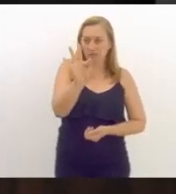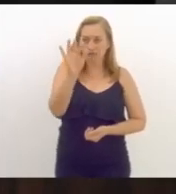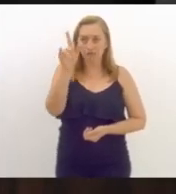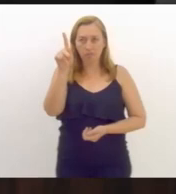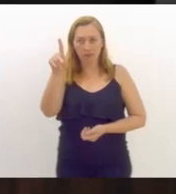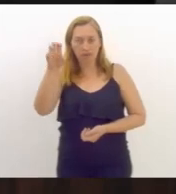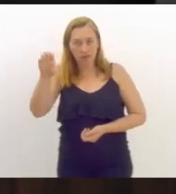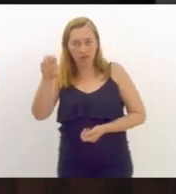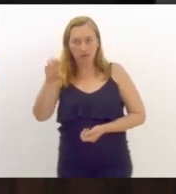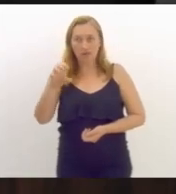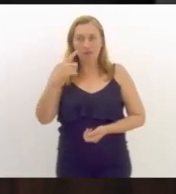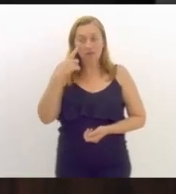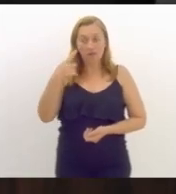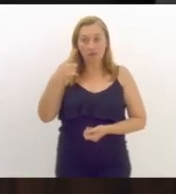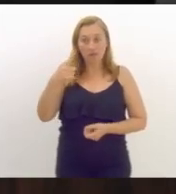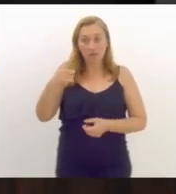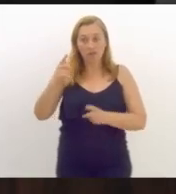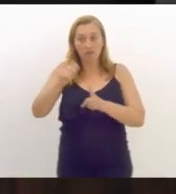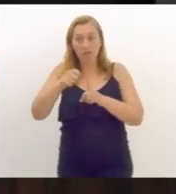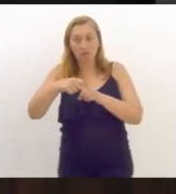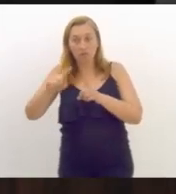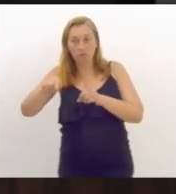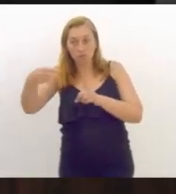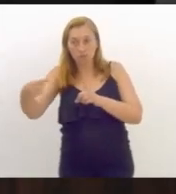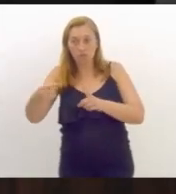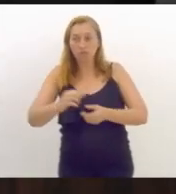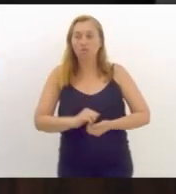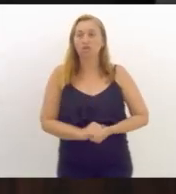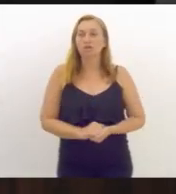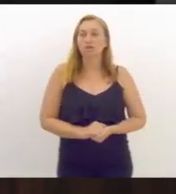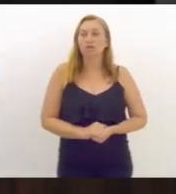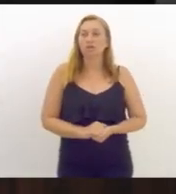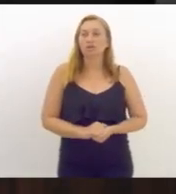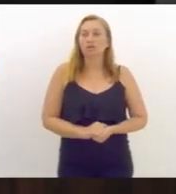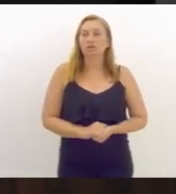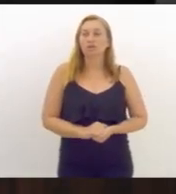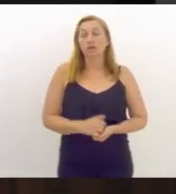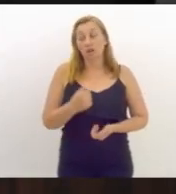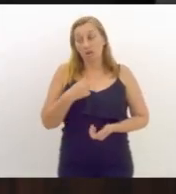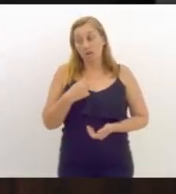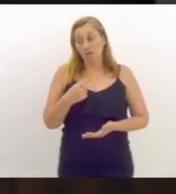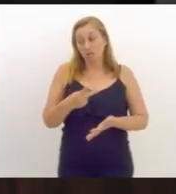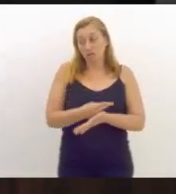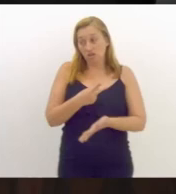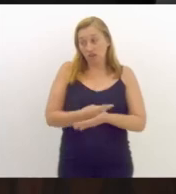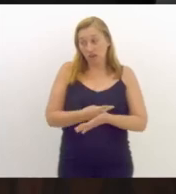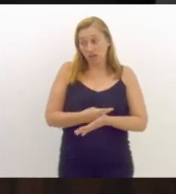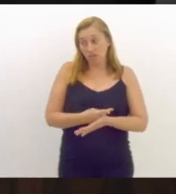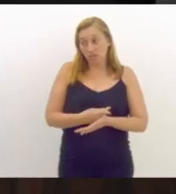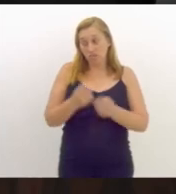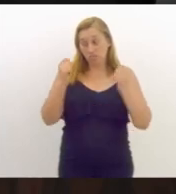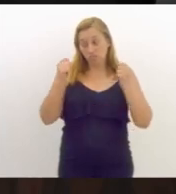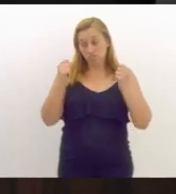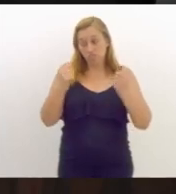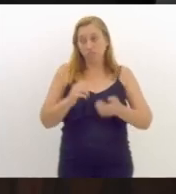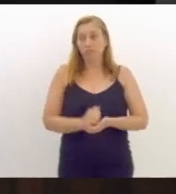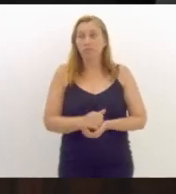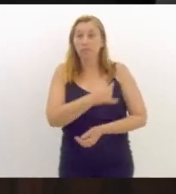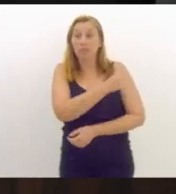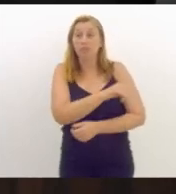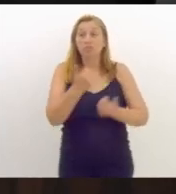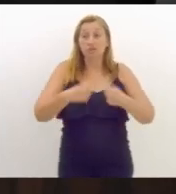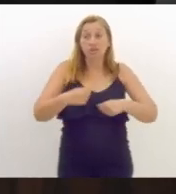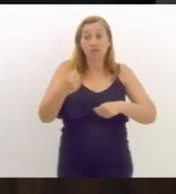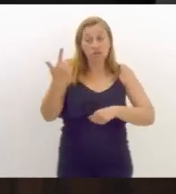o que a gente vai ver nos próximos meses Tomara que eu esteja errado é o rio precisar